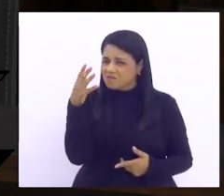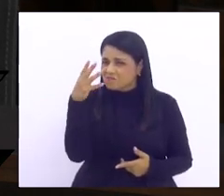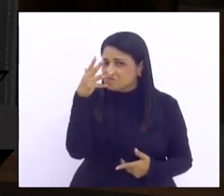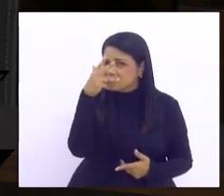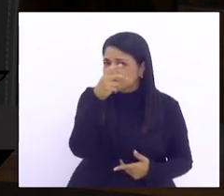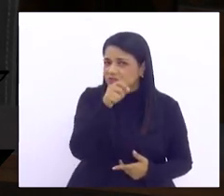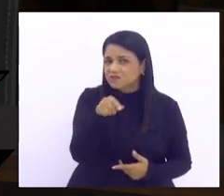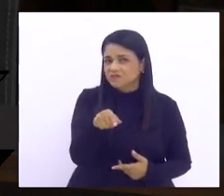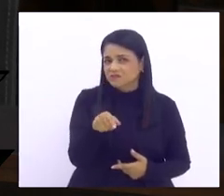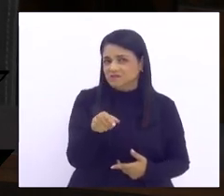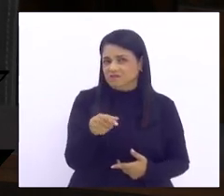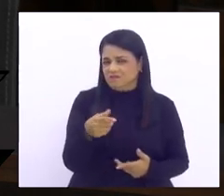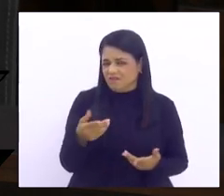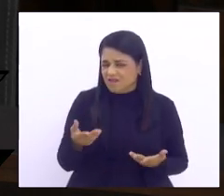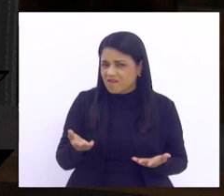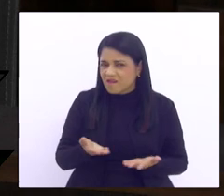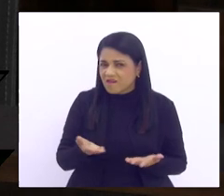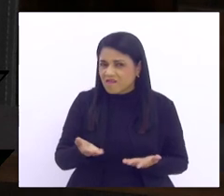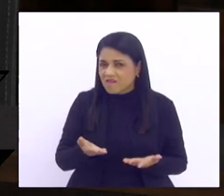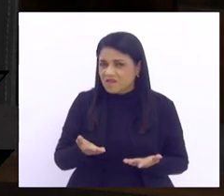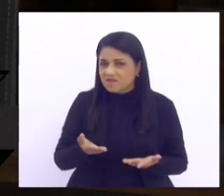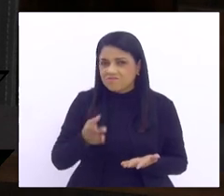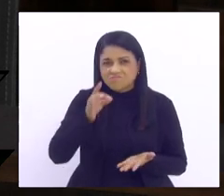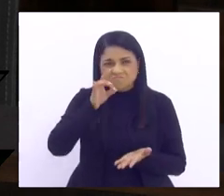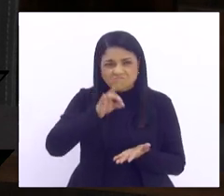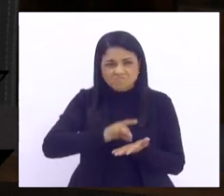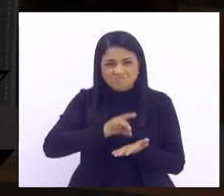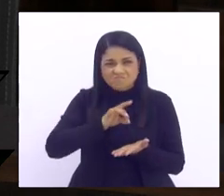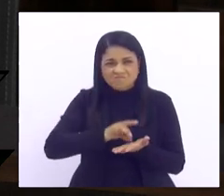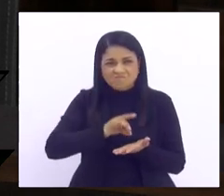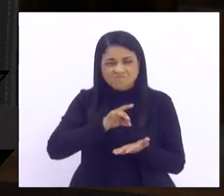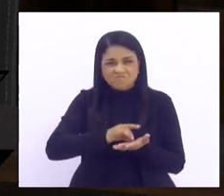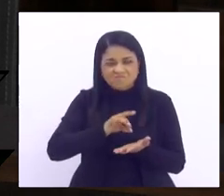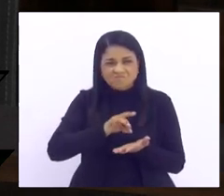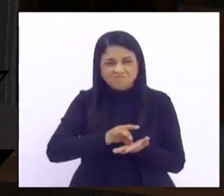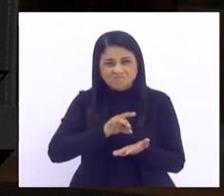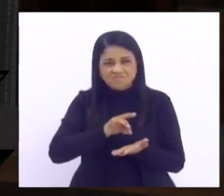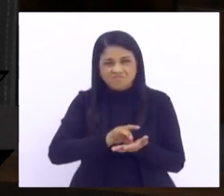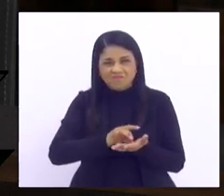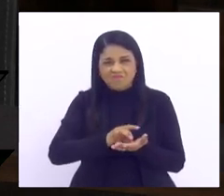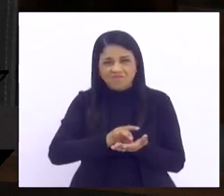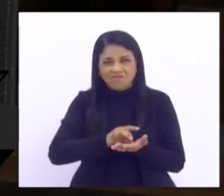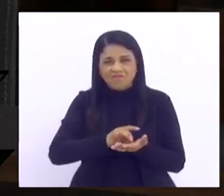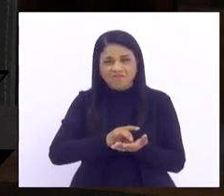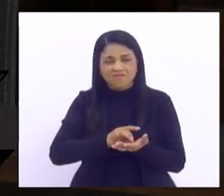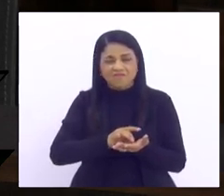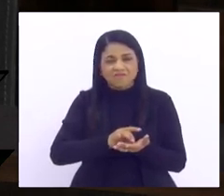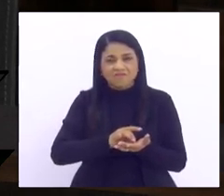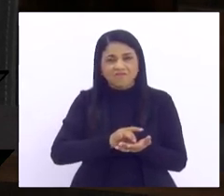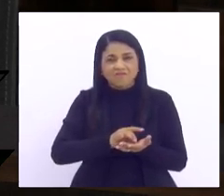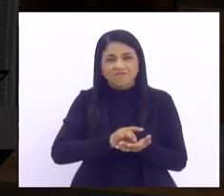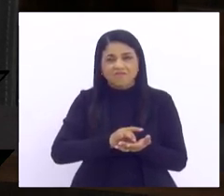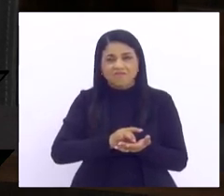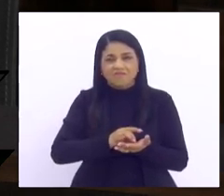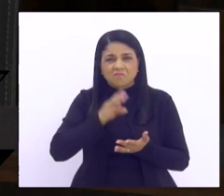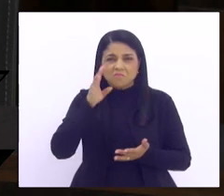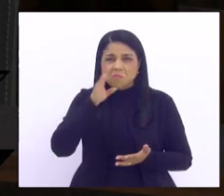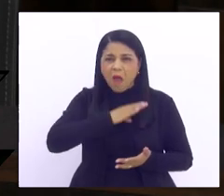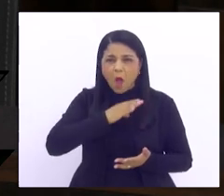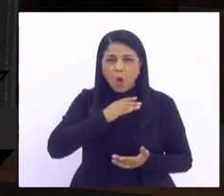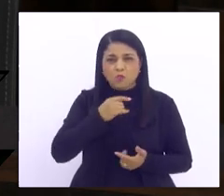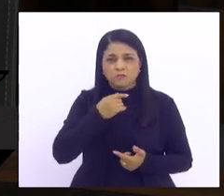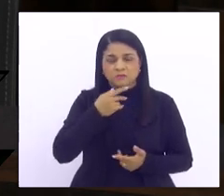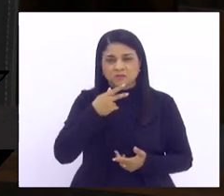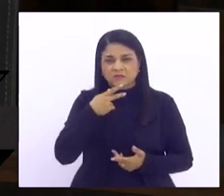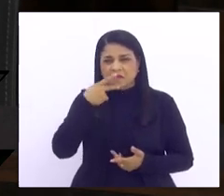virou aqui uma verdadeira prostituta nas bocas de tantos que usam esse princípio, né, como